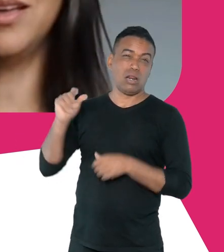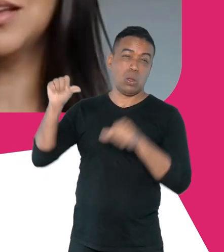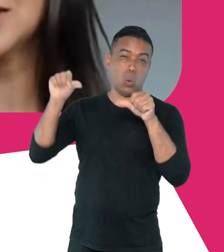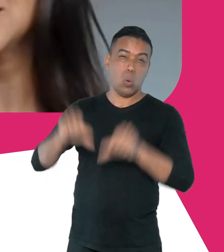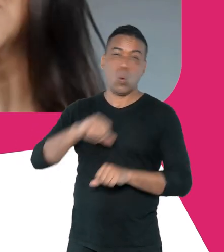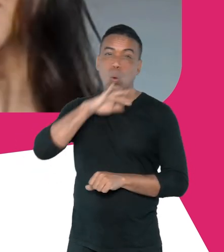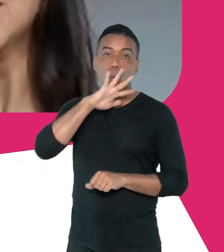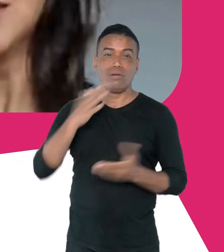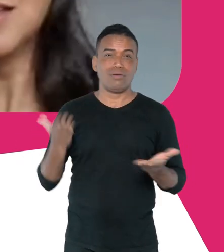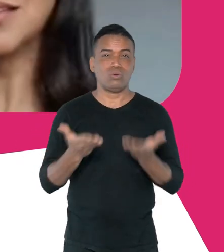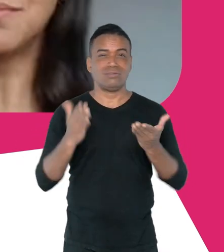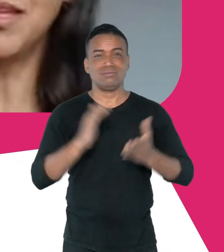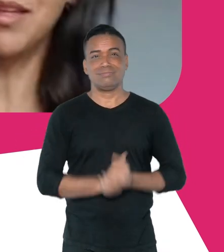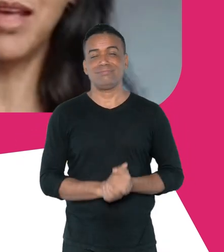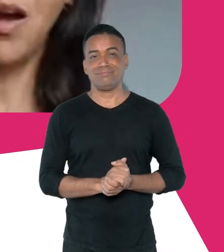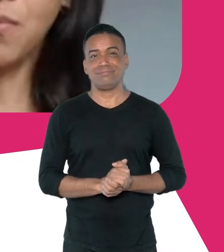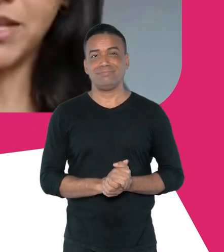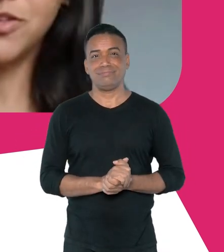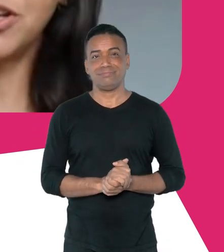Porque